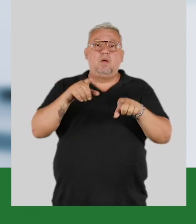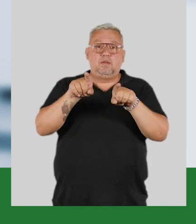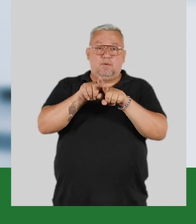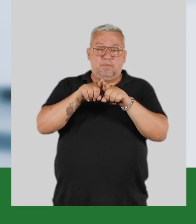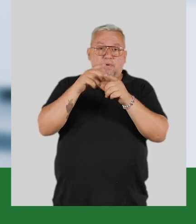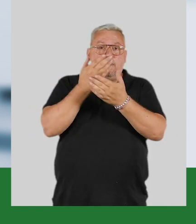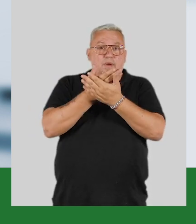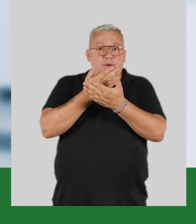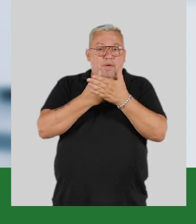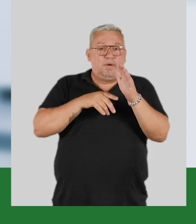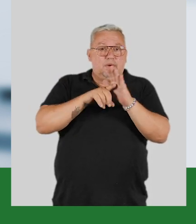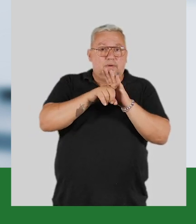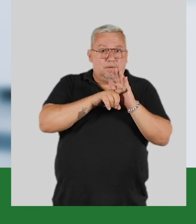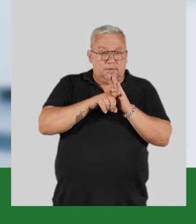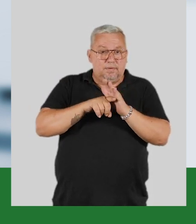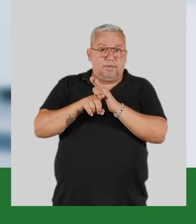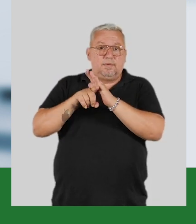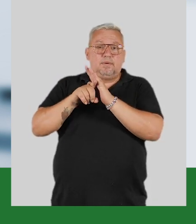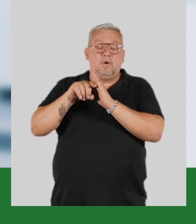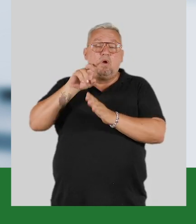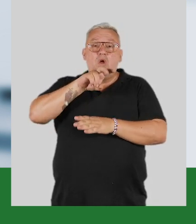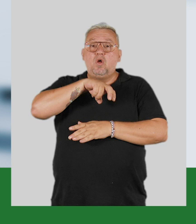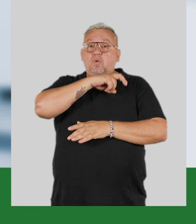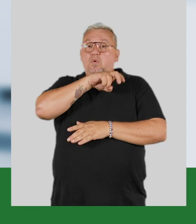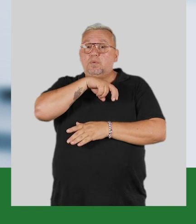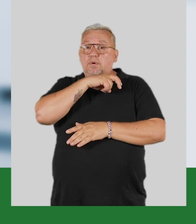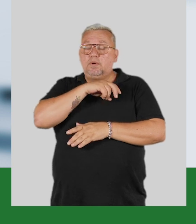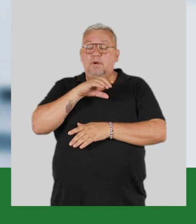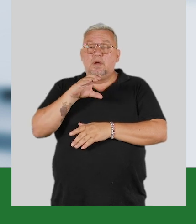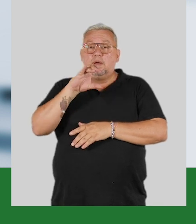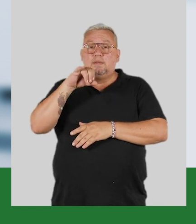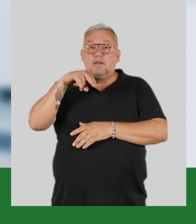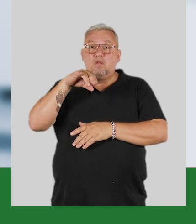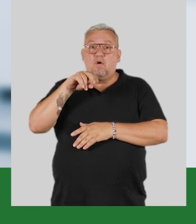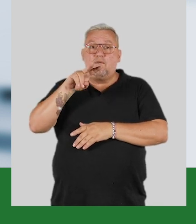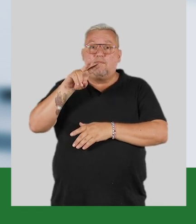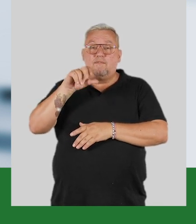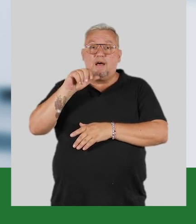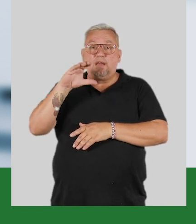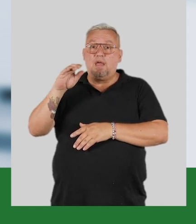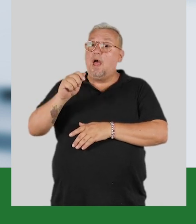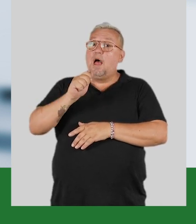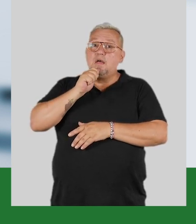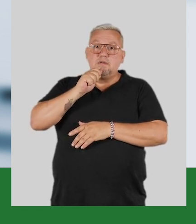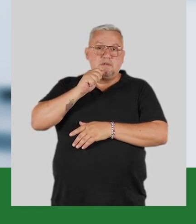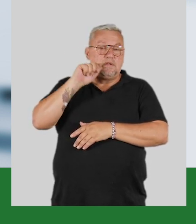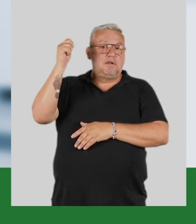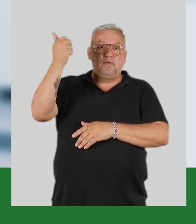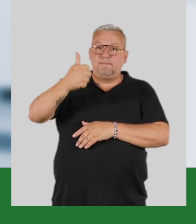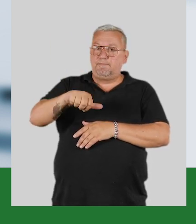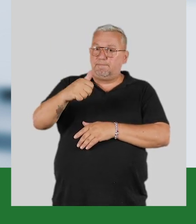os estudos clínicos do Butantan e da Sinovac não avaliaram esses grupos ainda